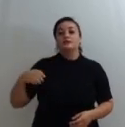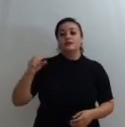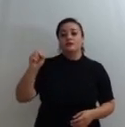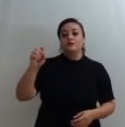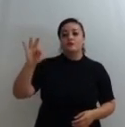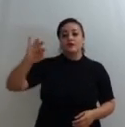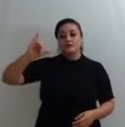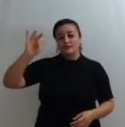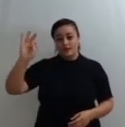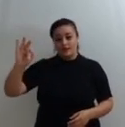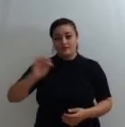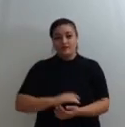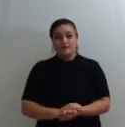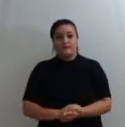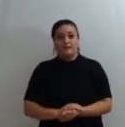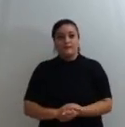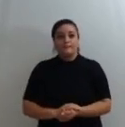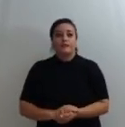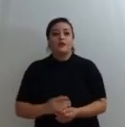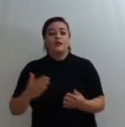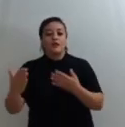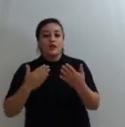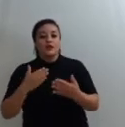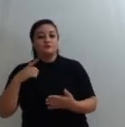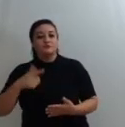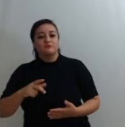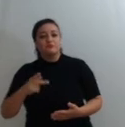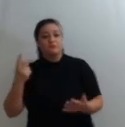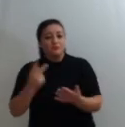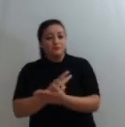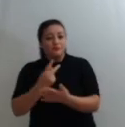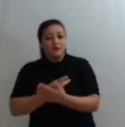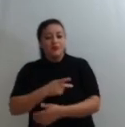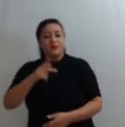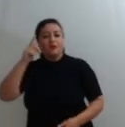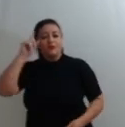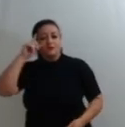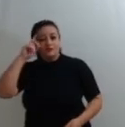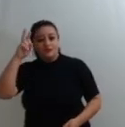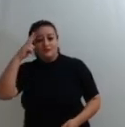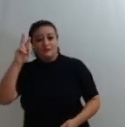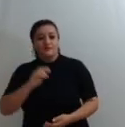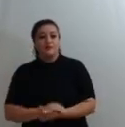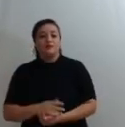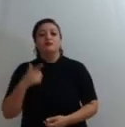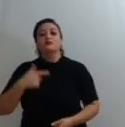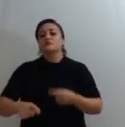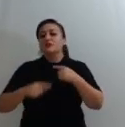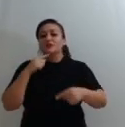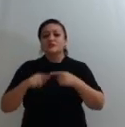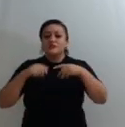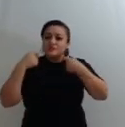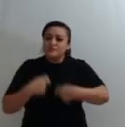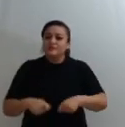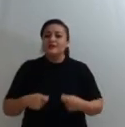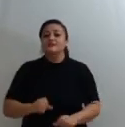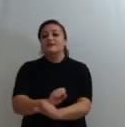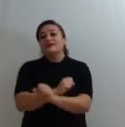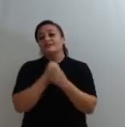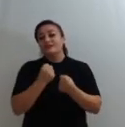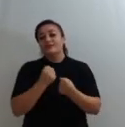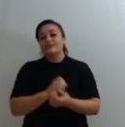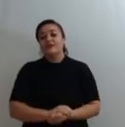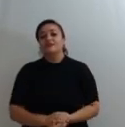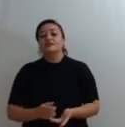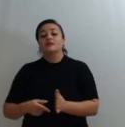176332. E em ambos, se não me falha a memória, não há qualquer discussão quanto à necessidade da defesa